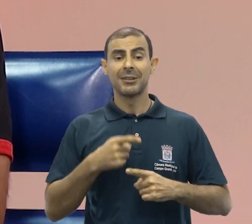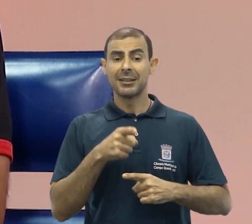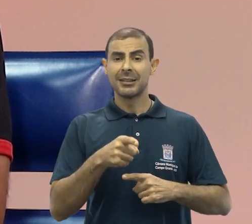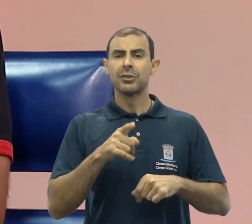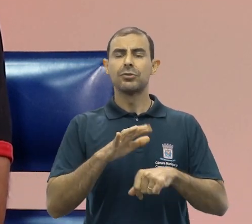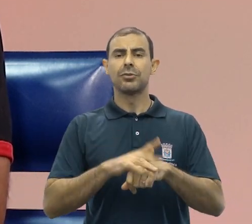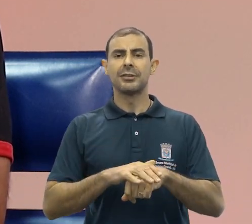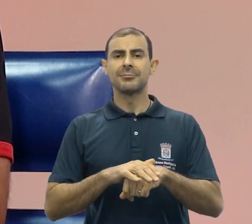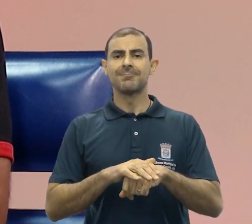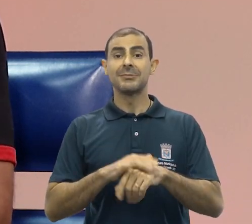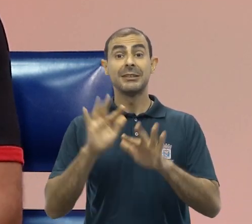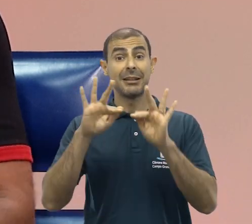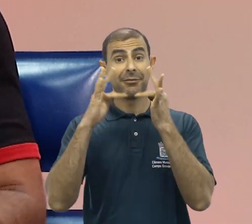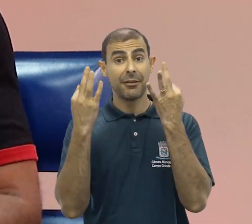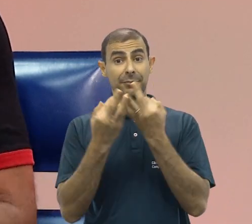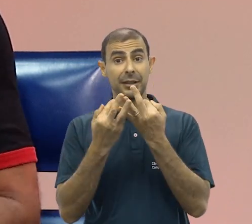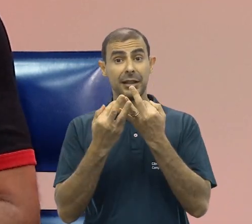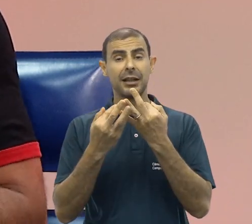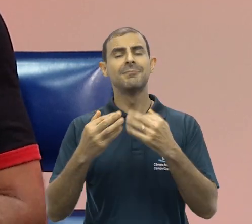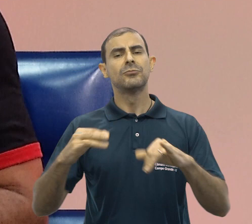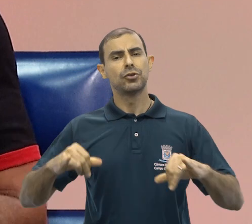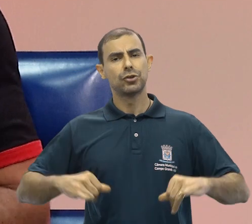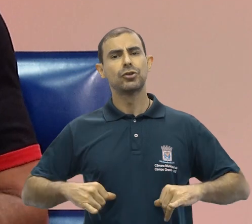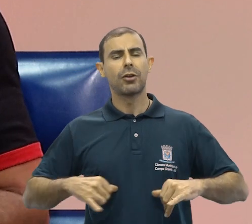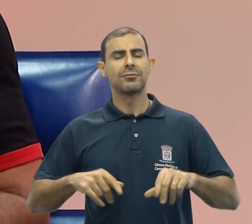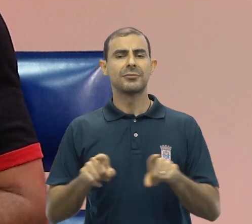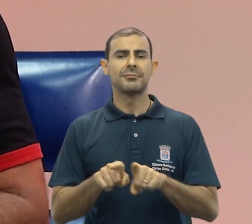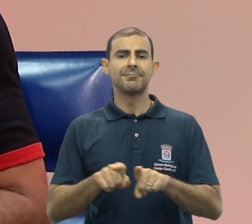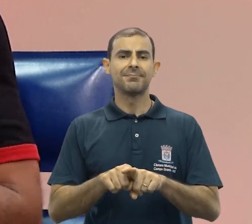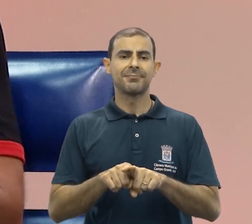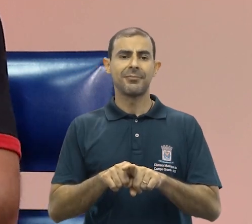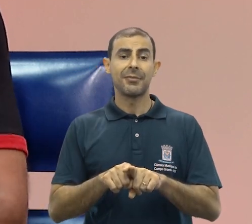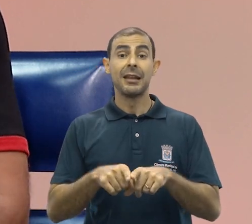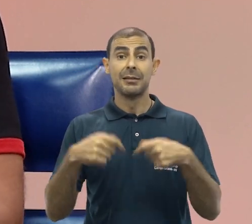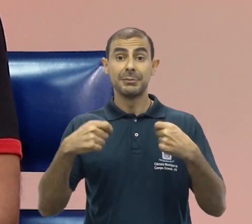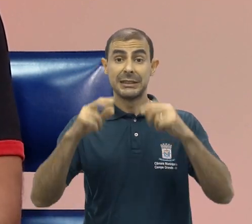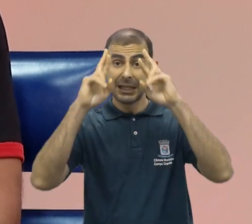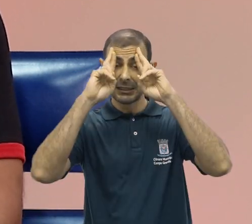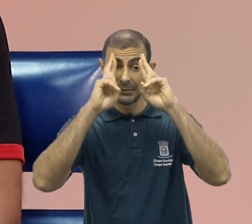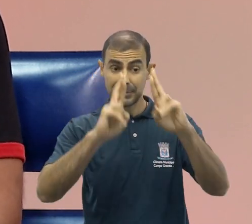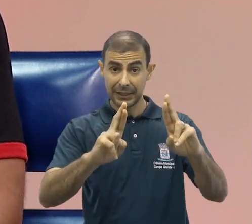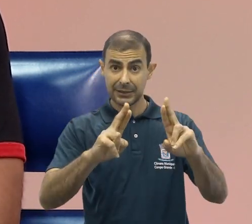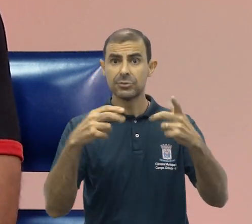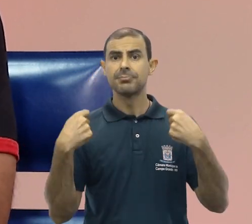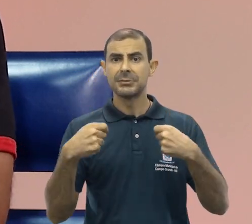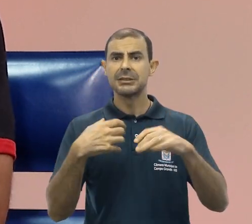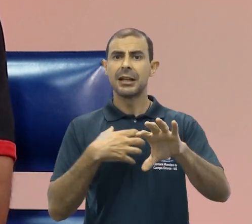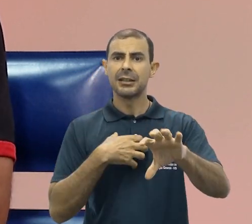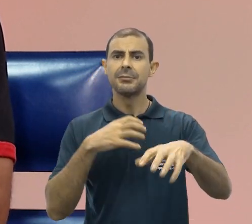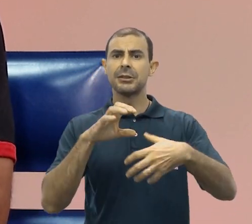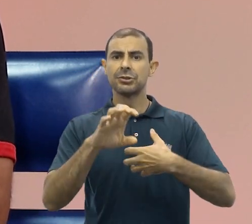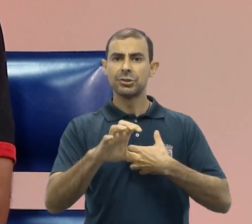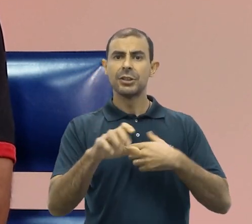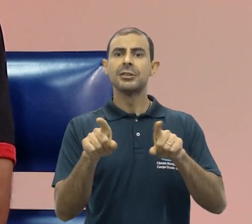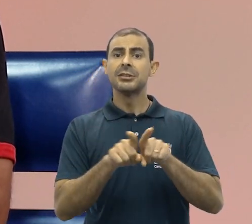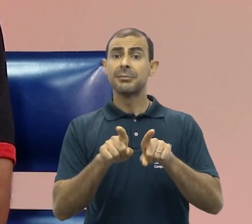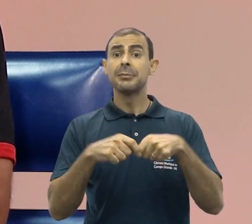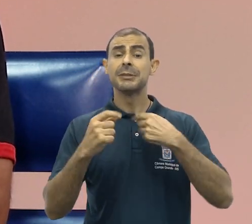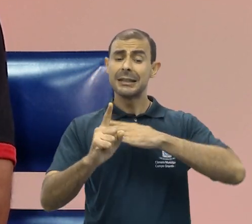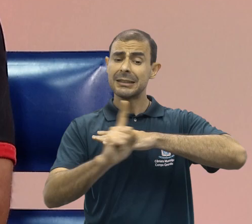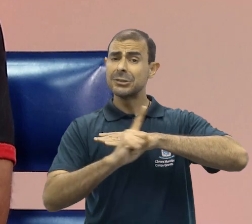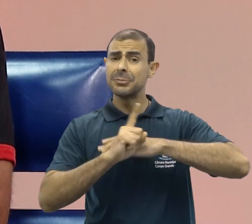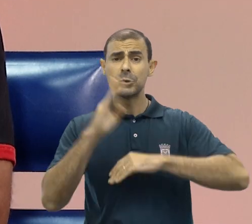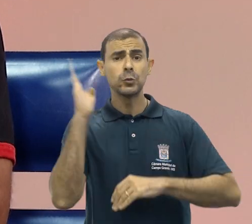família sofre juntos. O que nós precisamos é ter, além desse respeito, a empatia e esse atendimento